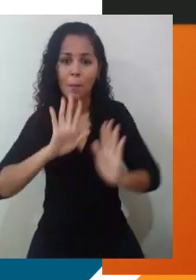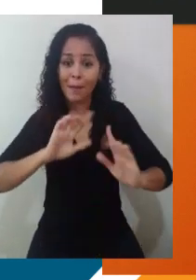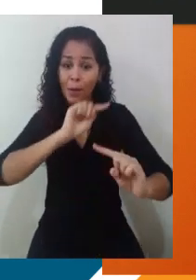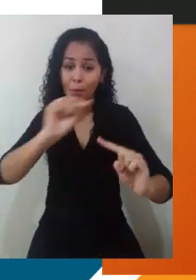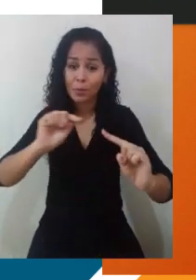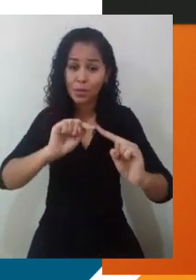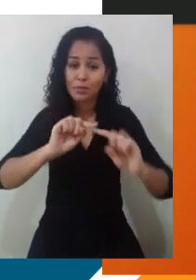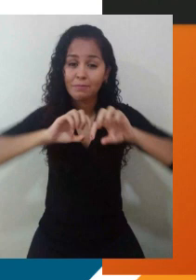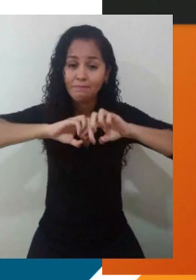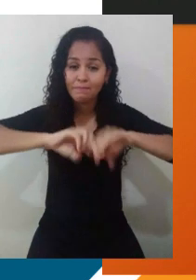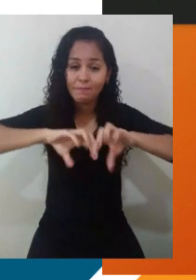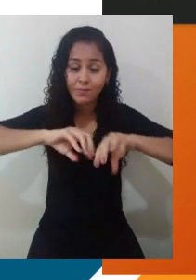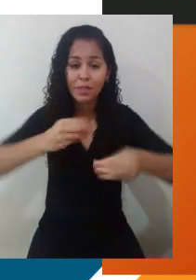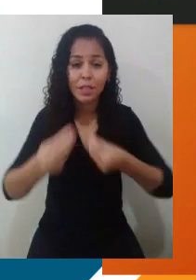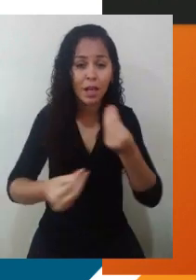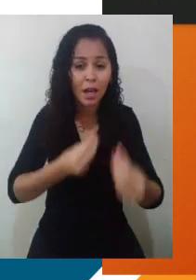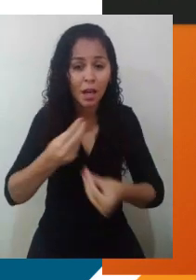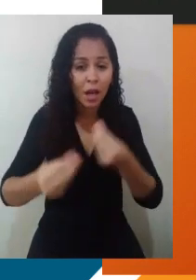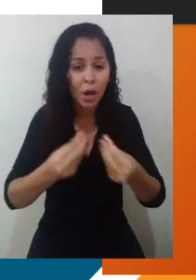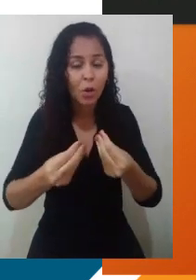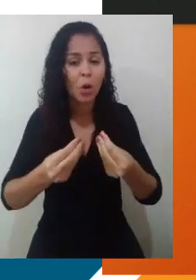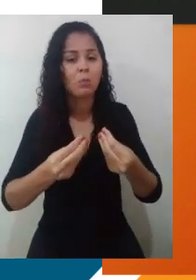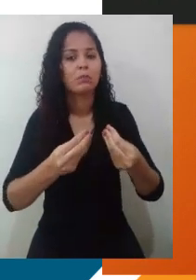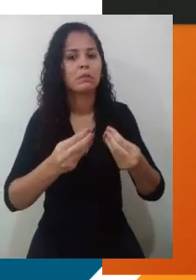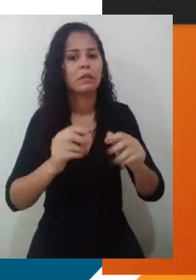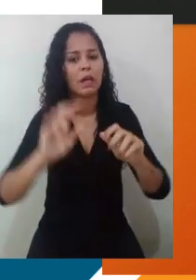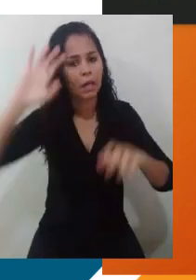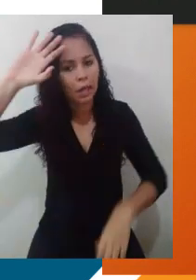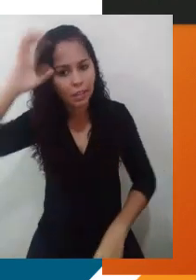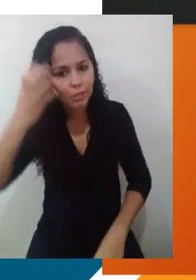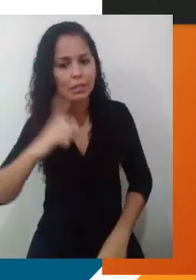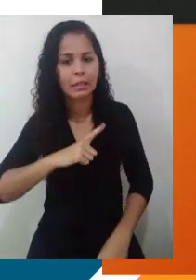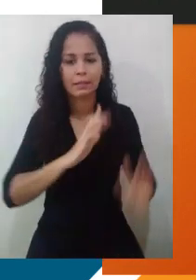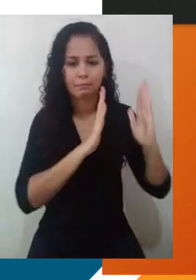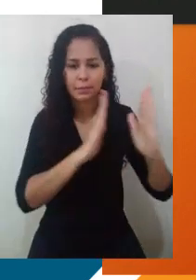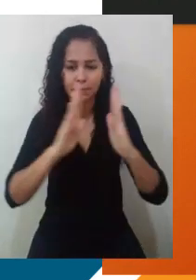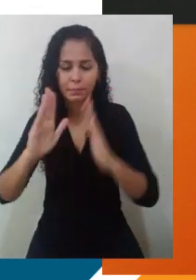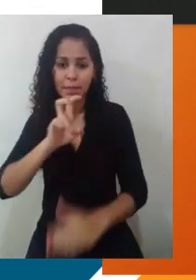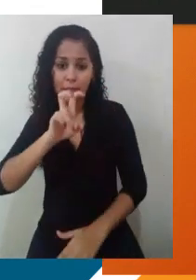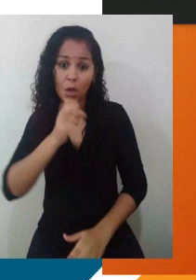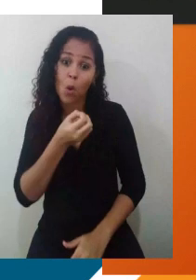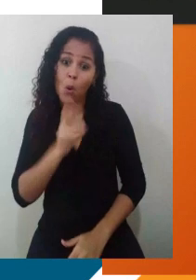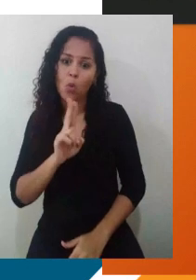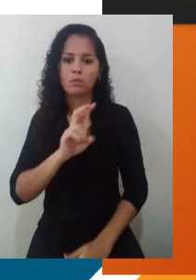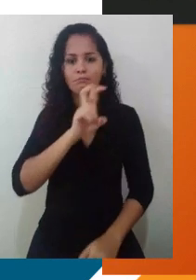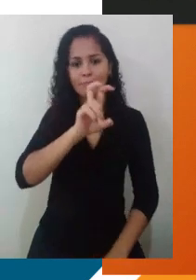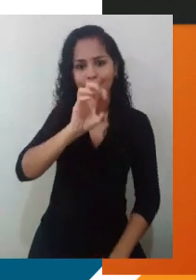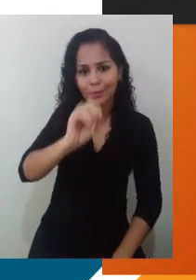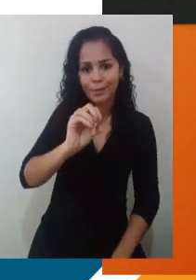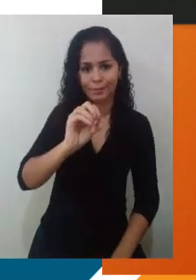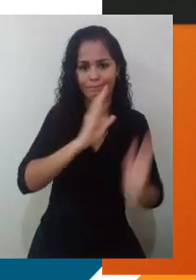parcelas. Mas o objetivo aqui é desenvolver uma técnica que vai te dar exatamente o mesmo trabalho se você tiver 5 parcelas ou se você tiver